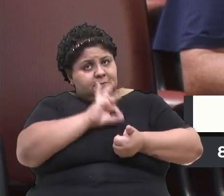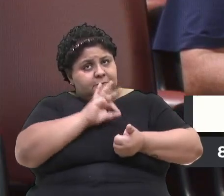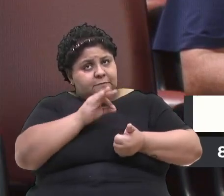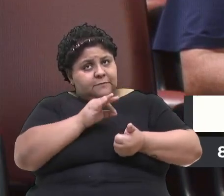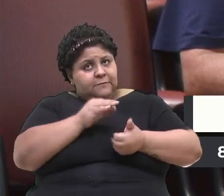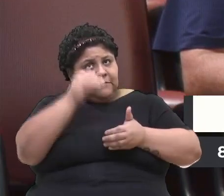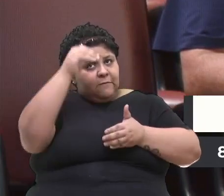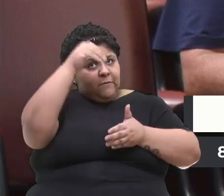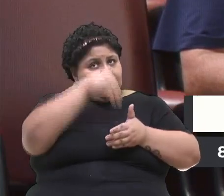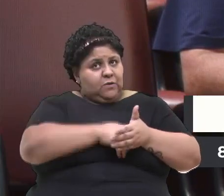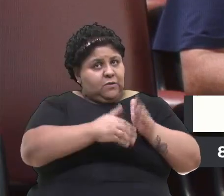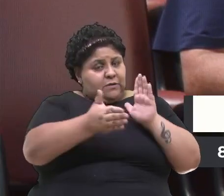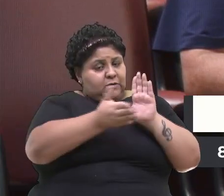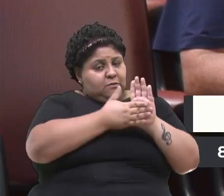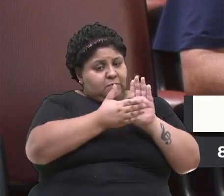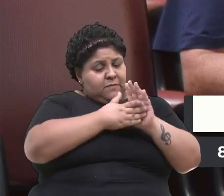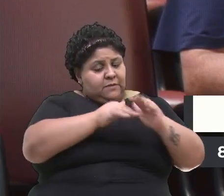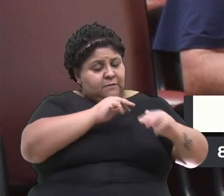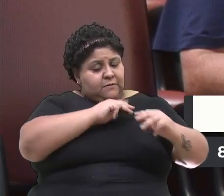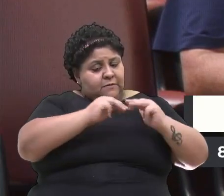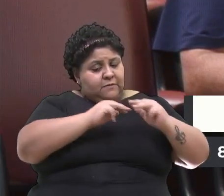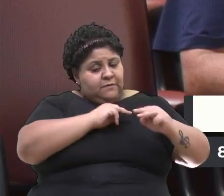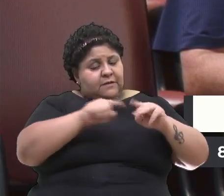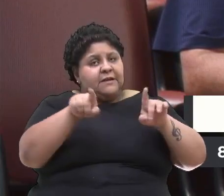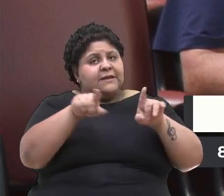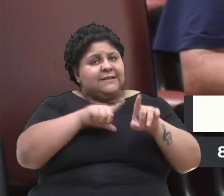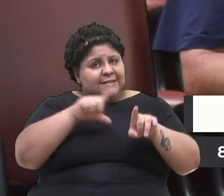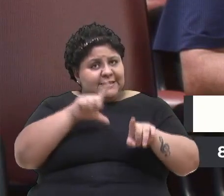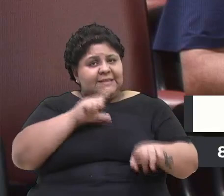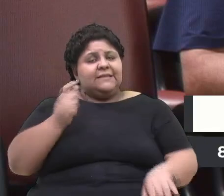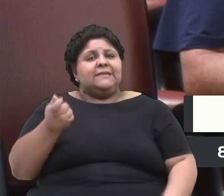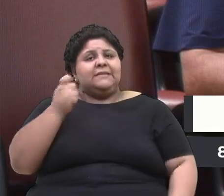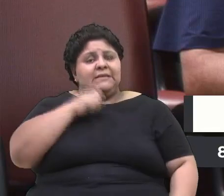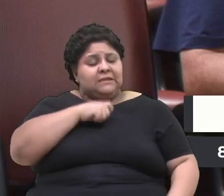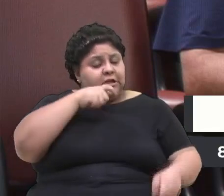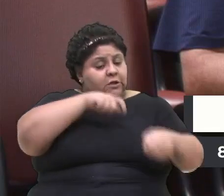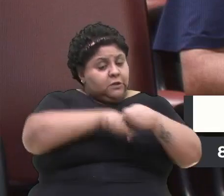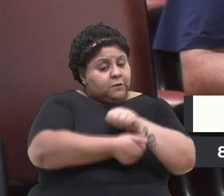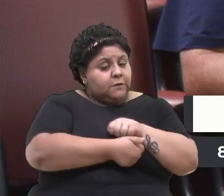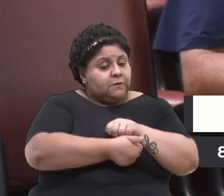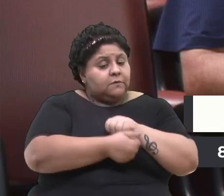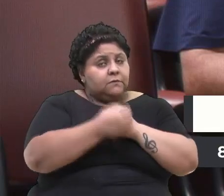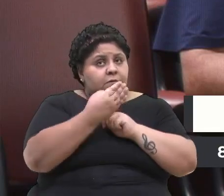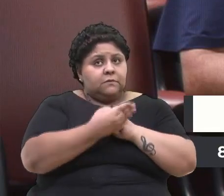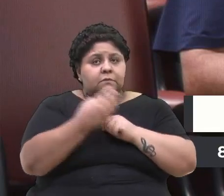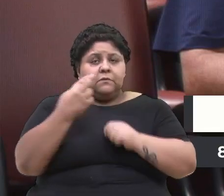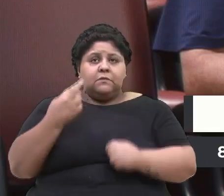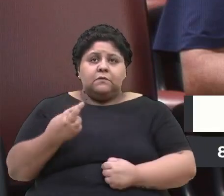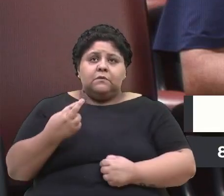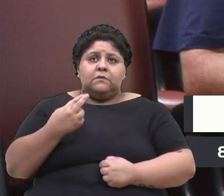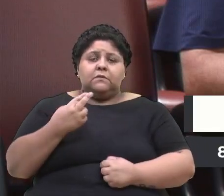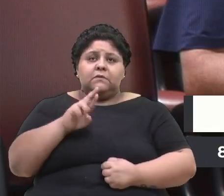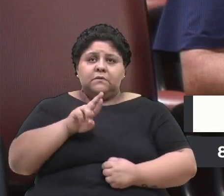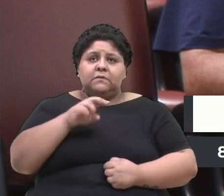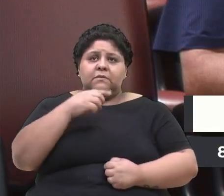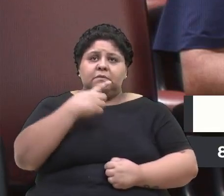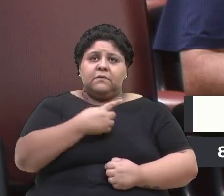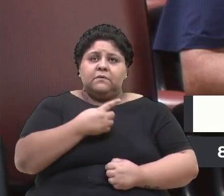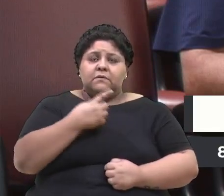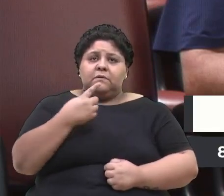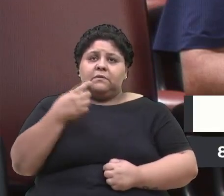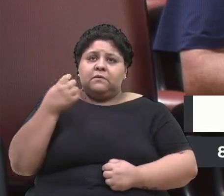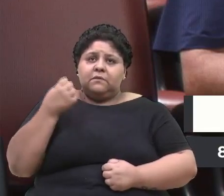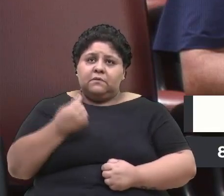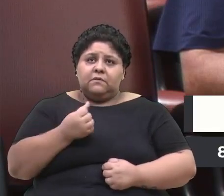urbana, e eu sei que tem uma grande necessidade de investir na BR-116, onde os ônibus da